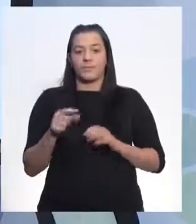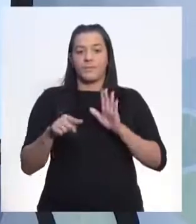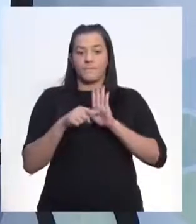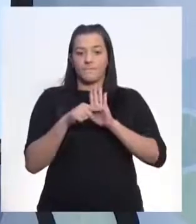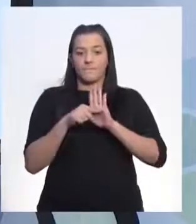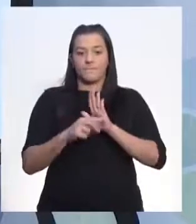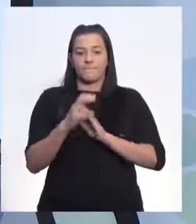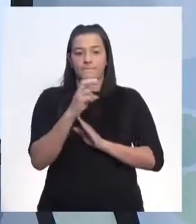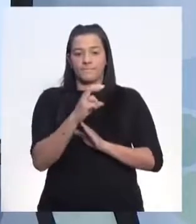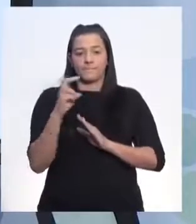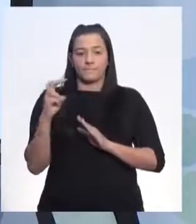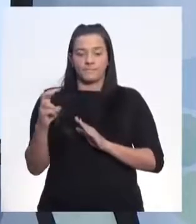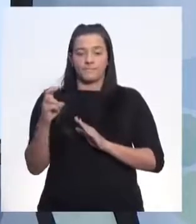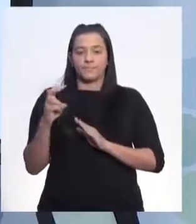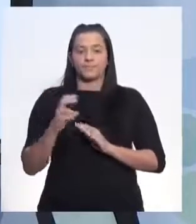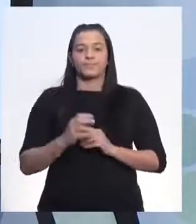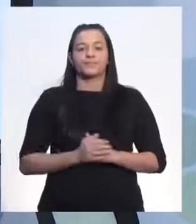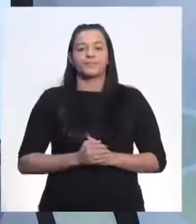286 menos